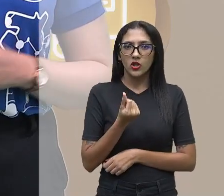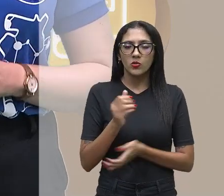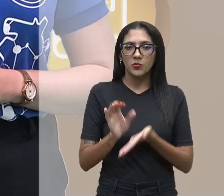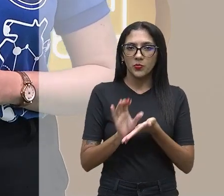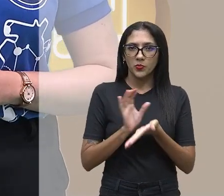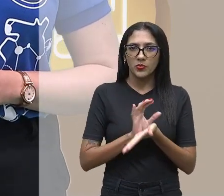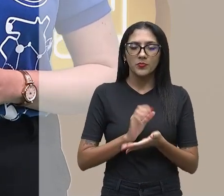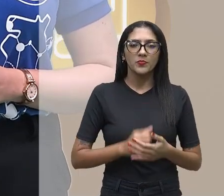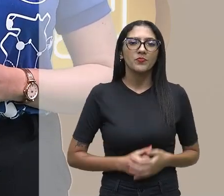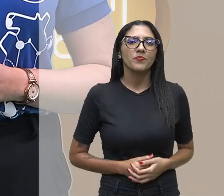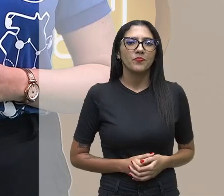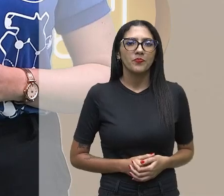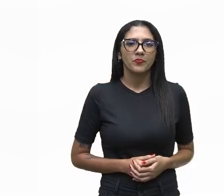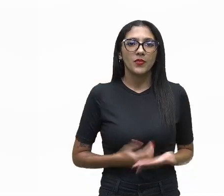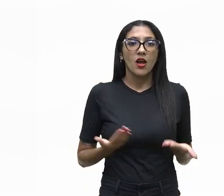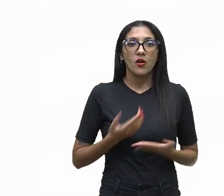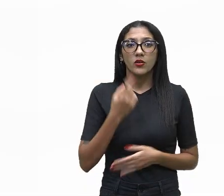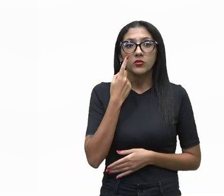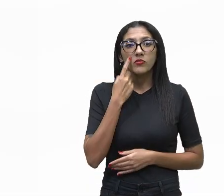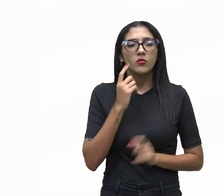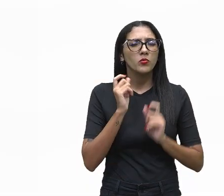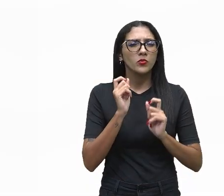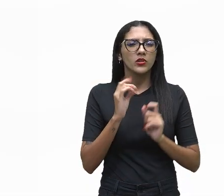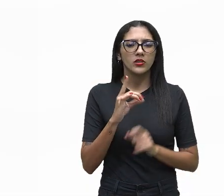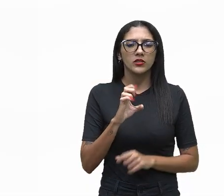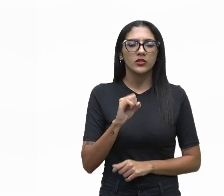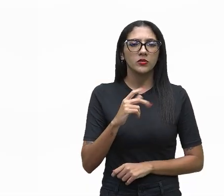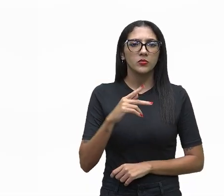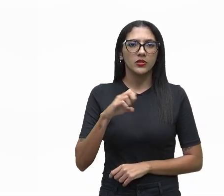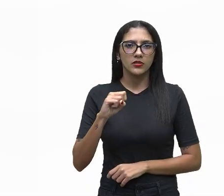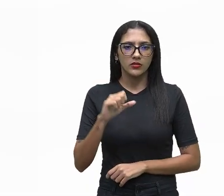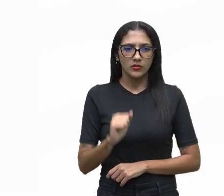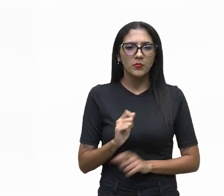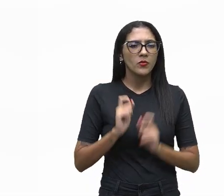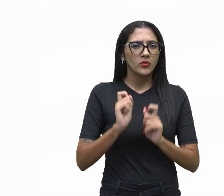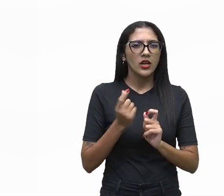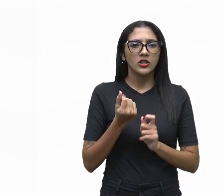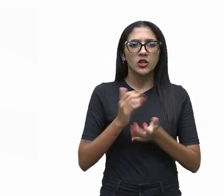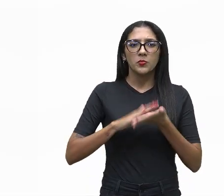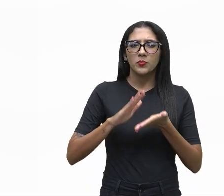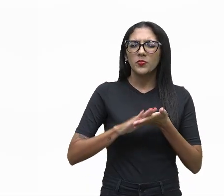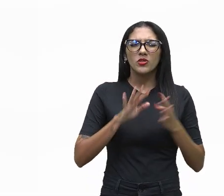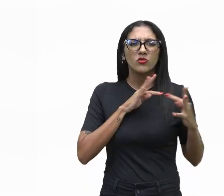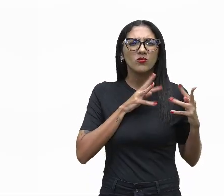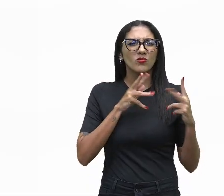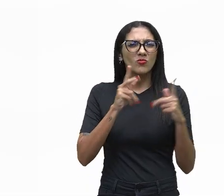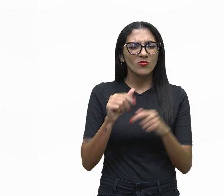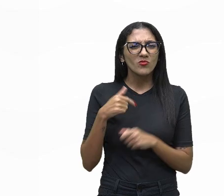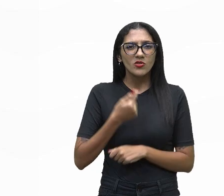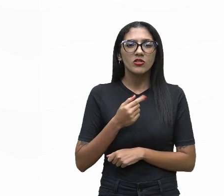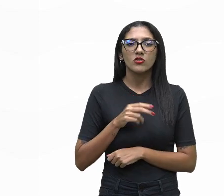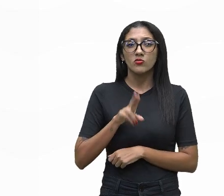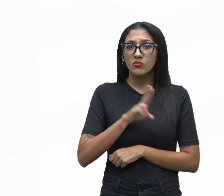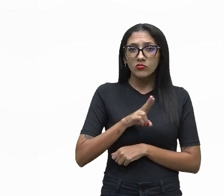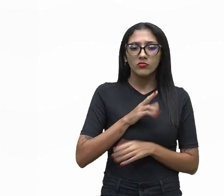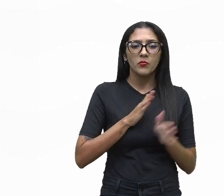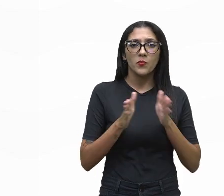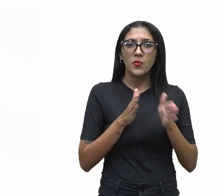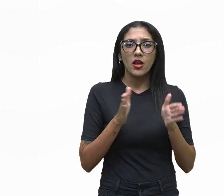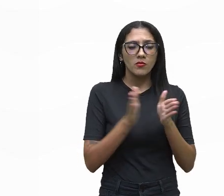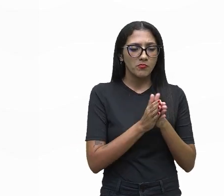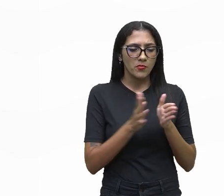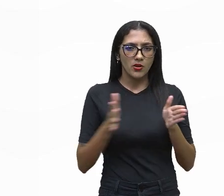Agora a gente vai ver o que é despesa. Despesa é tudo aquilo que você gasta em um determinado período de